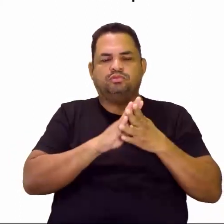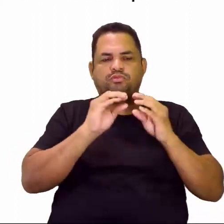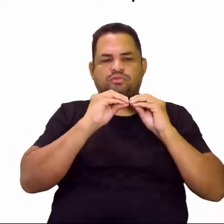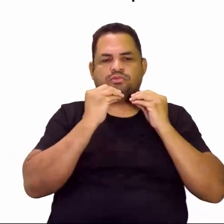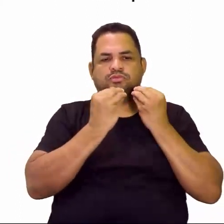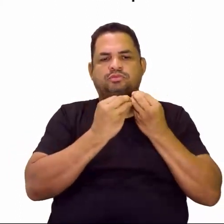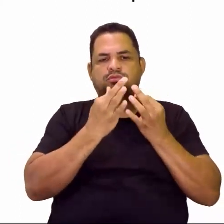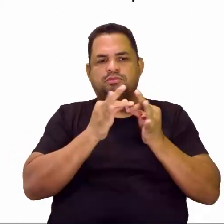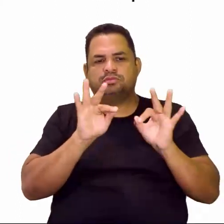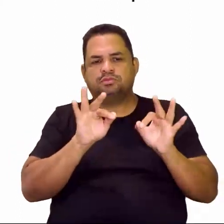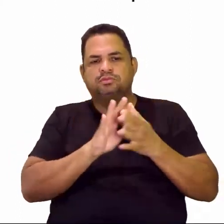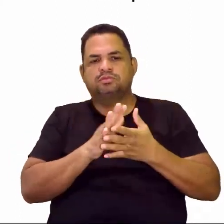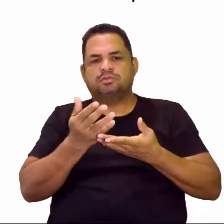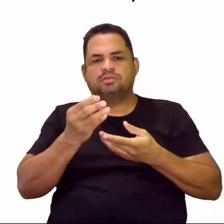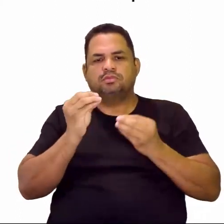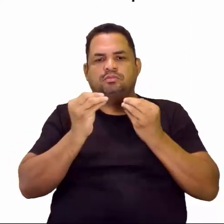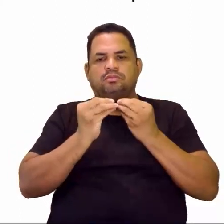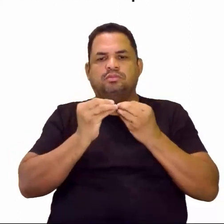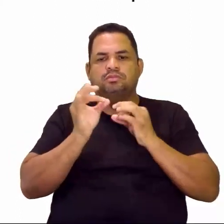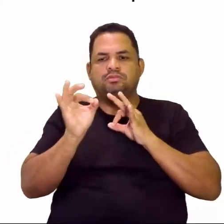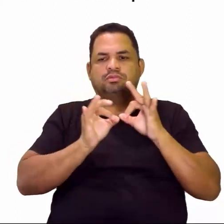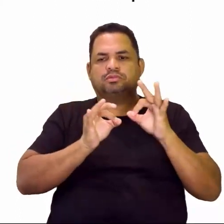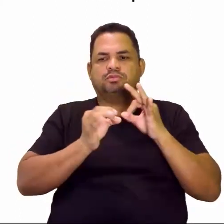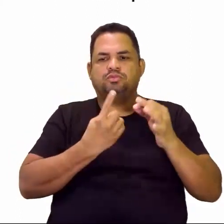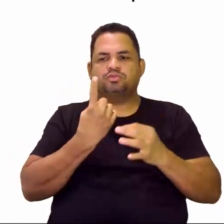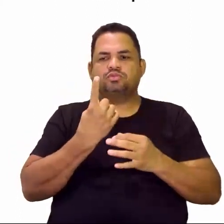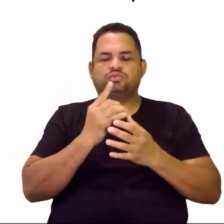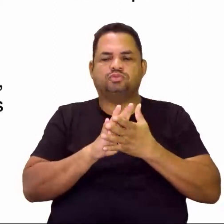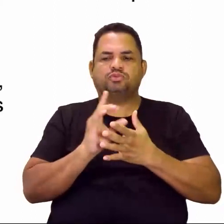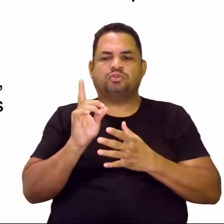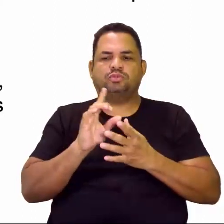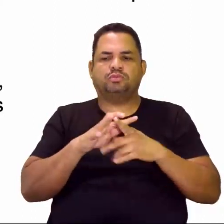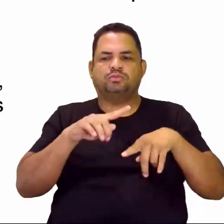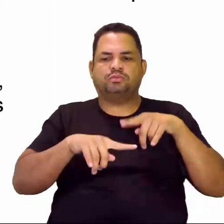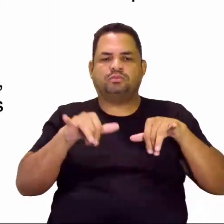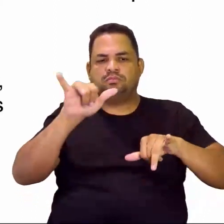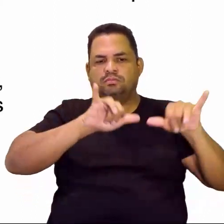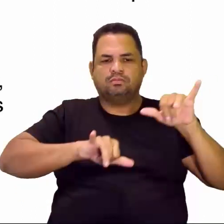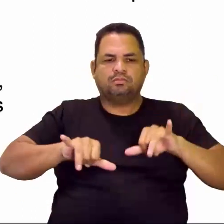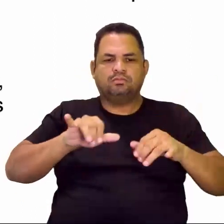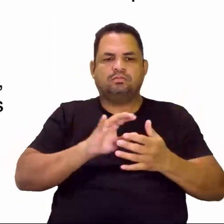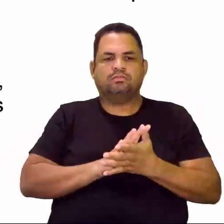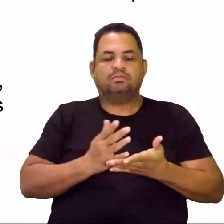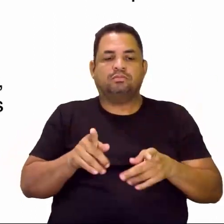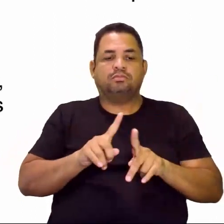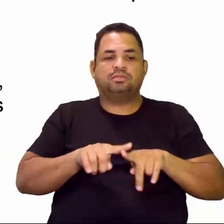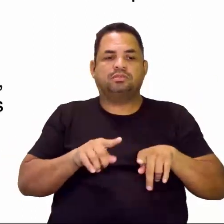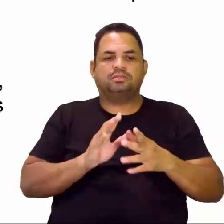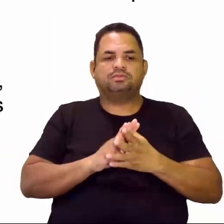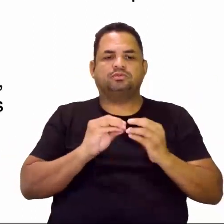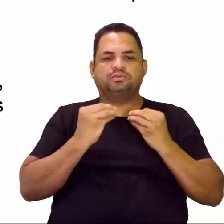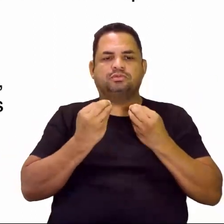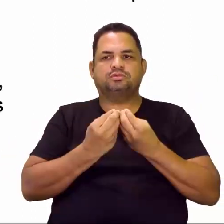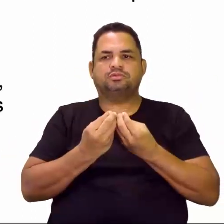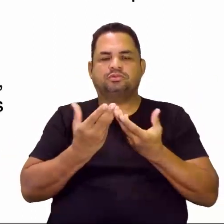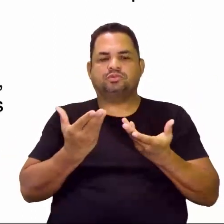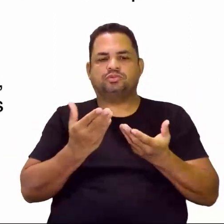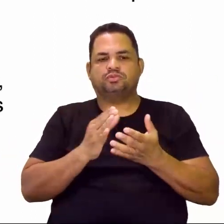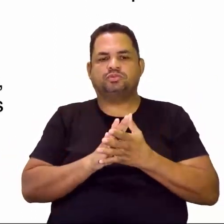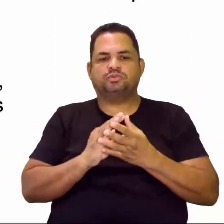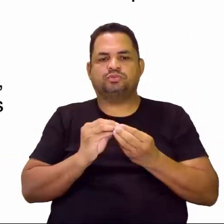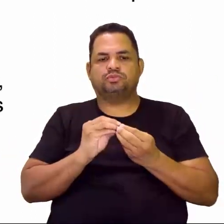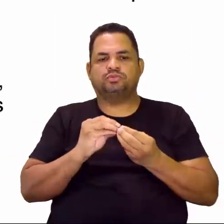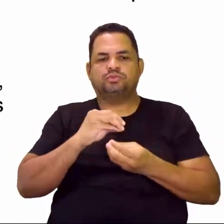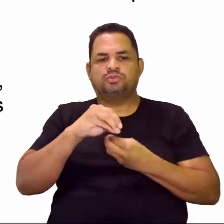aquelas cujas moléculas são formadas apenas por um tipo de elemento químico. Em compensação, as substâncias compostas são aquelas